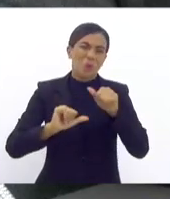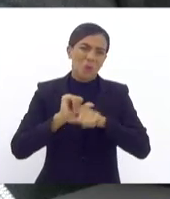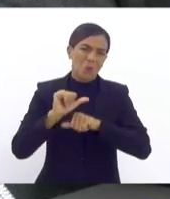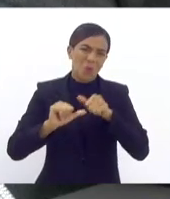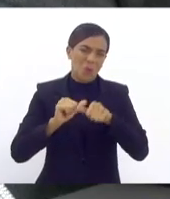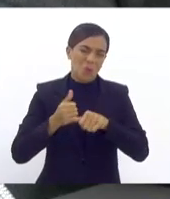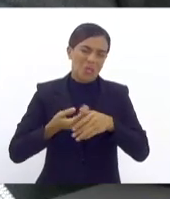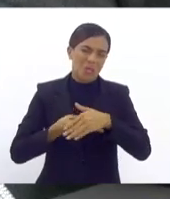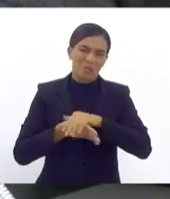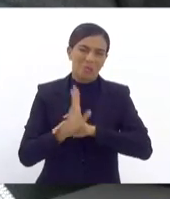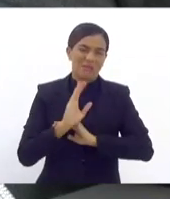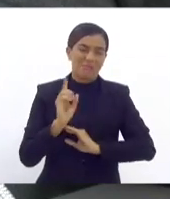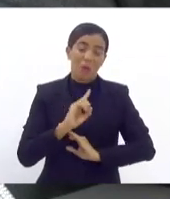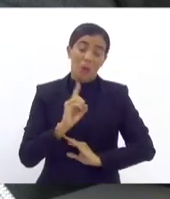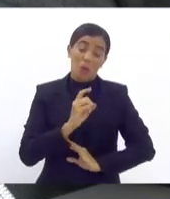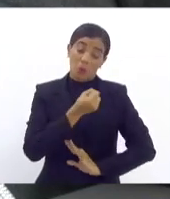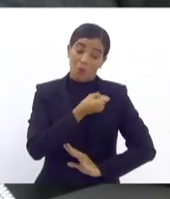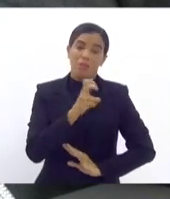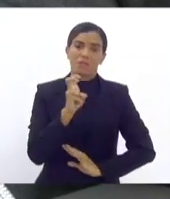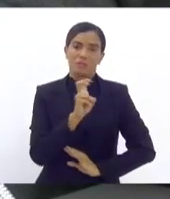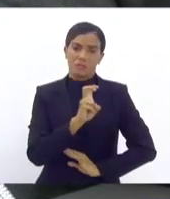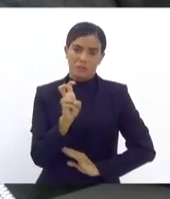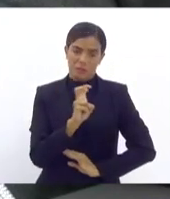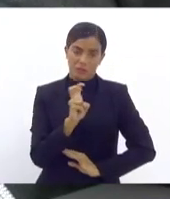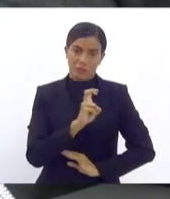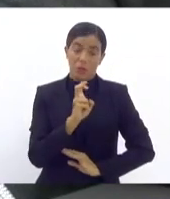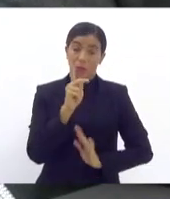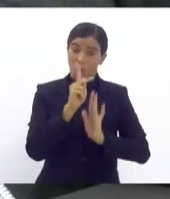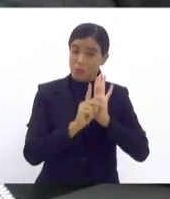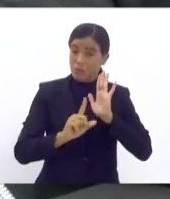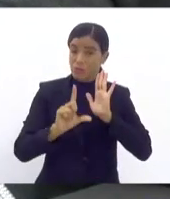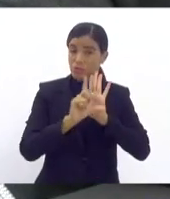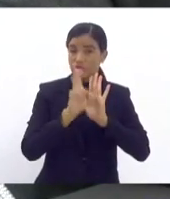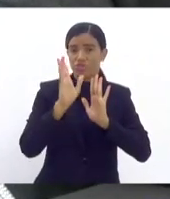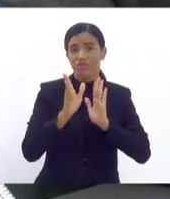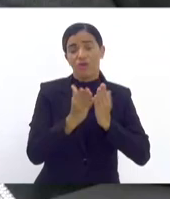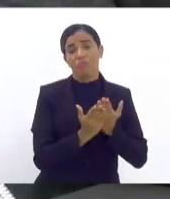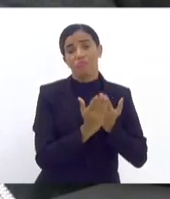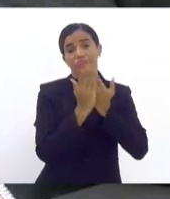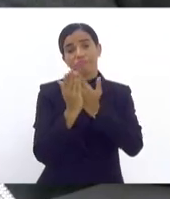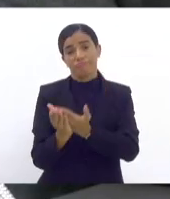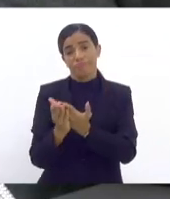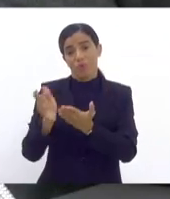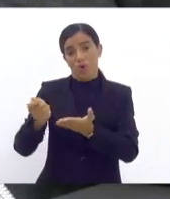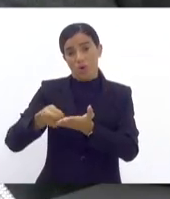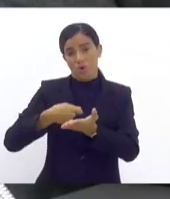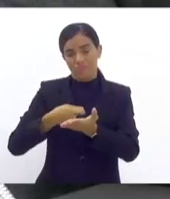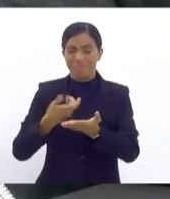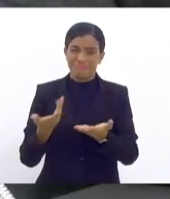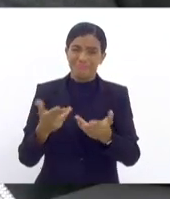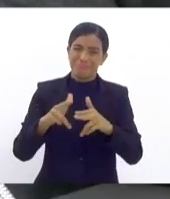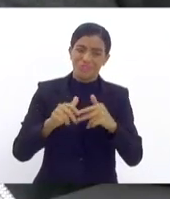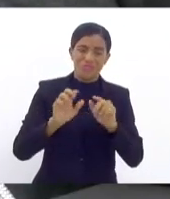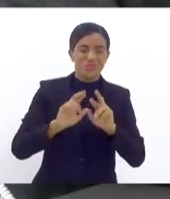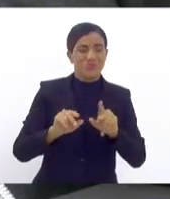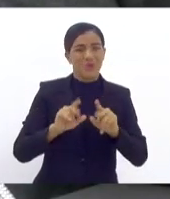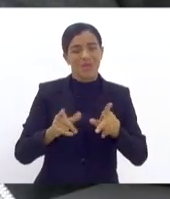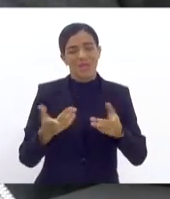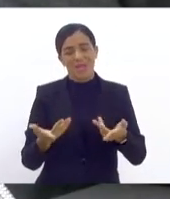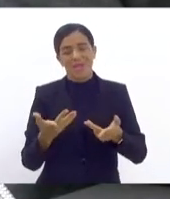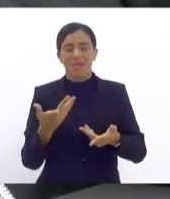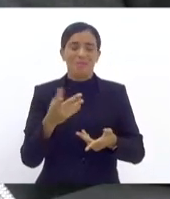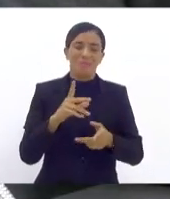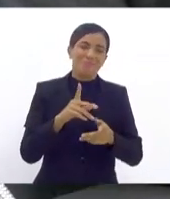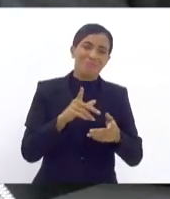muda nada. Na verdade, é o 55. O projeto que seria anexado, ele já foi encaminhado para autógrafo. Então, não seria tecnicamente anexação, mas sim